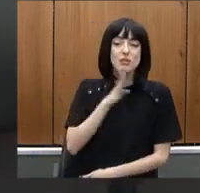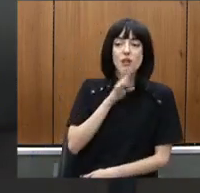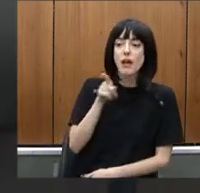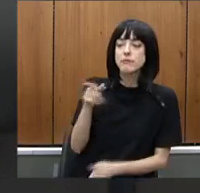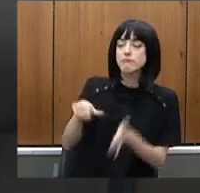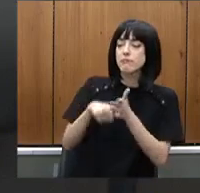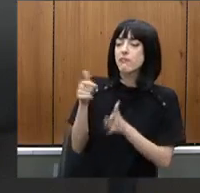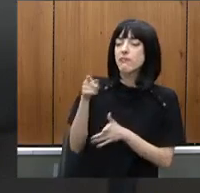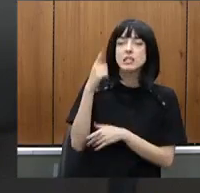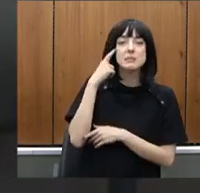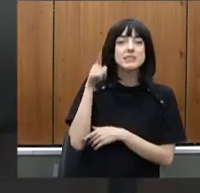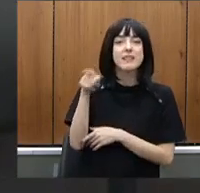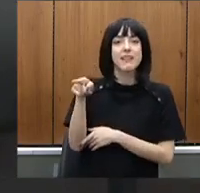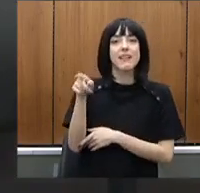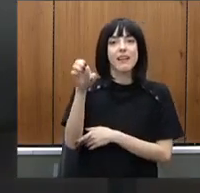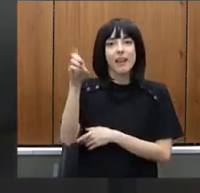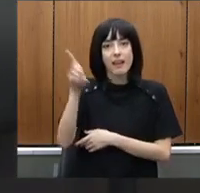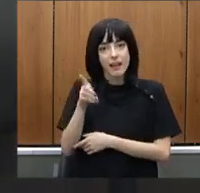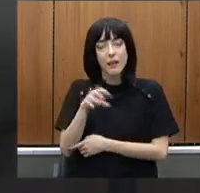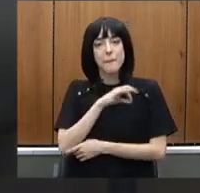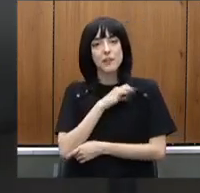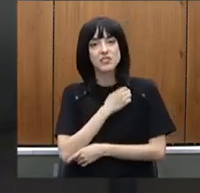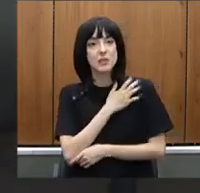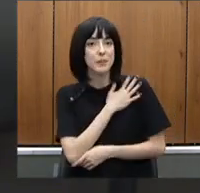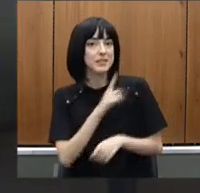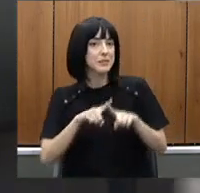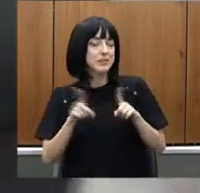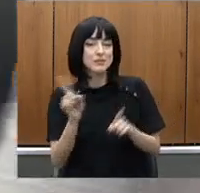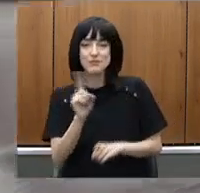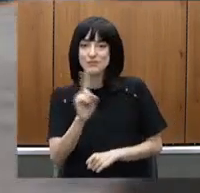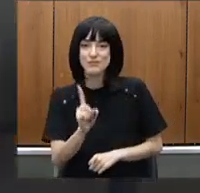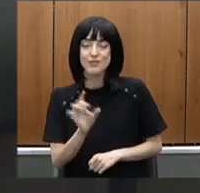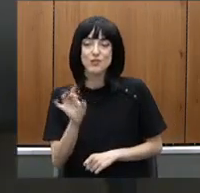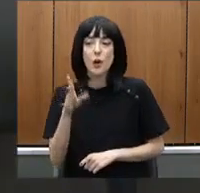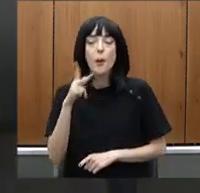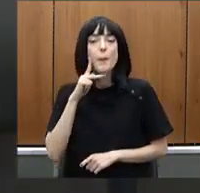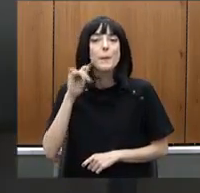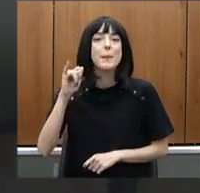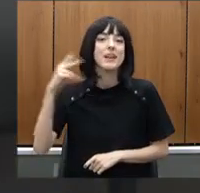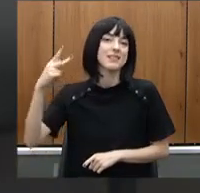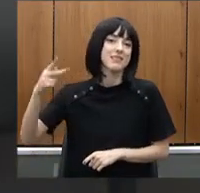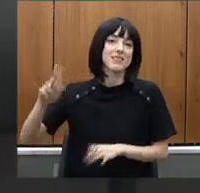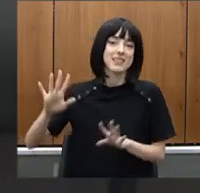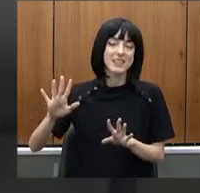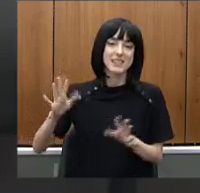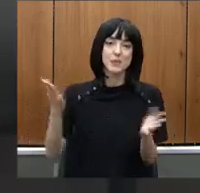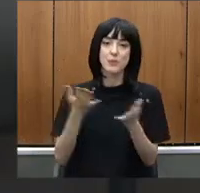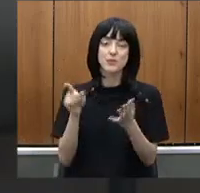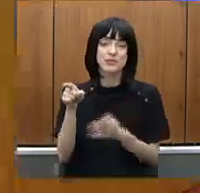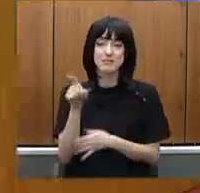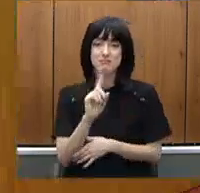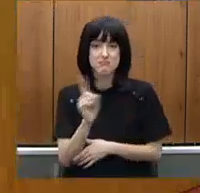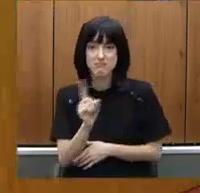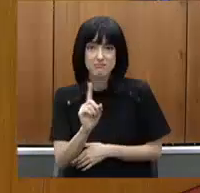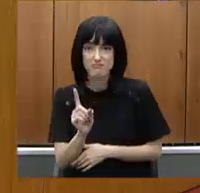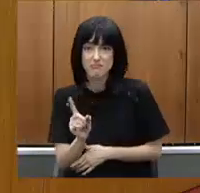autêntica muito com conhecimento de causa mesmo cumprimentar também os deputada celise